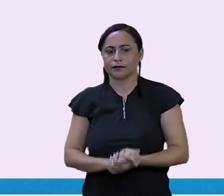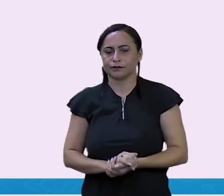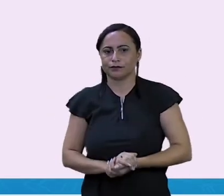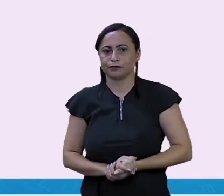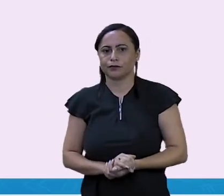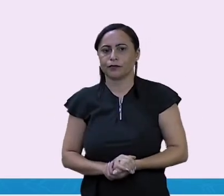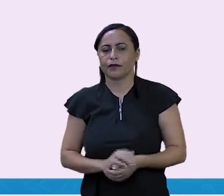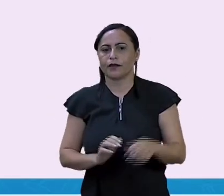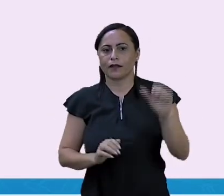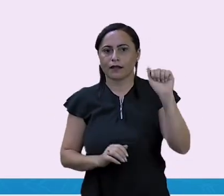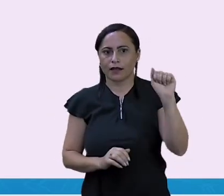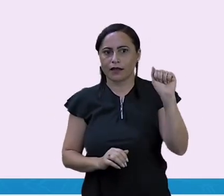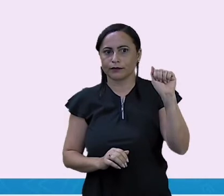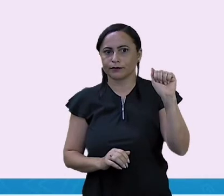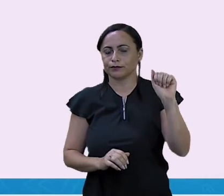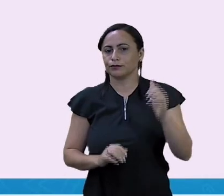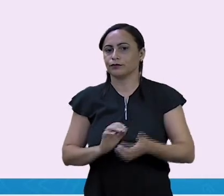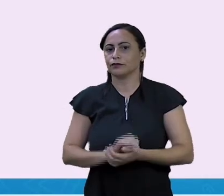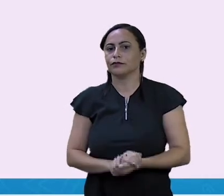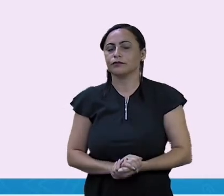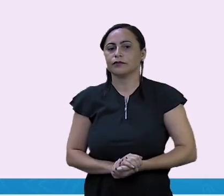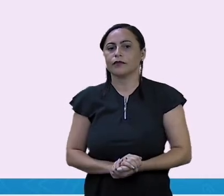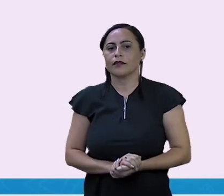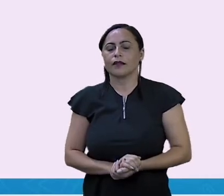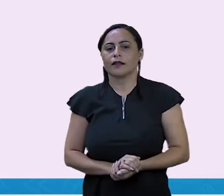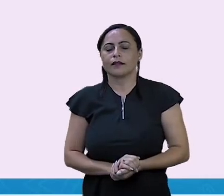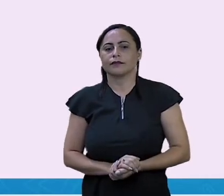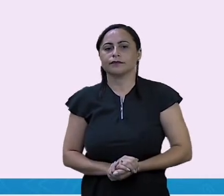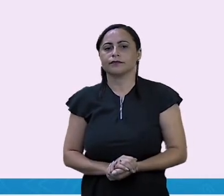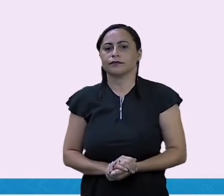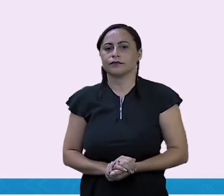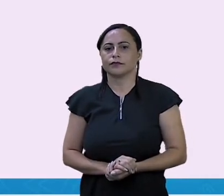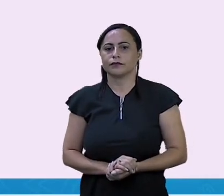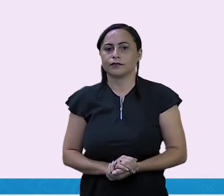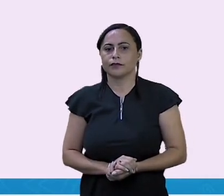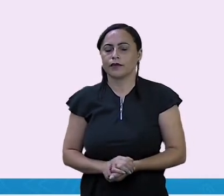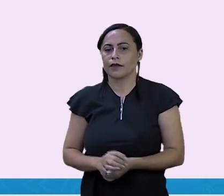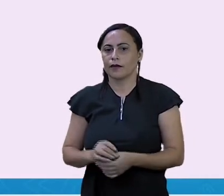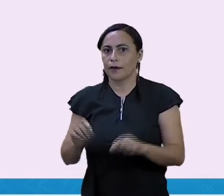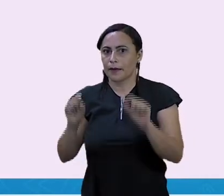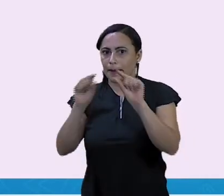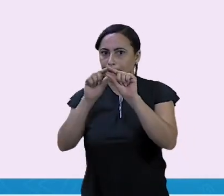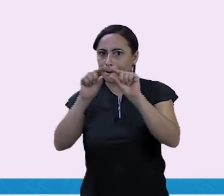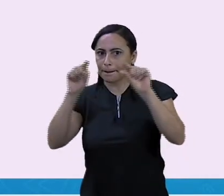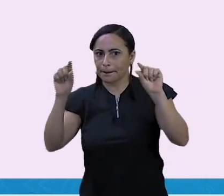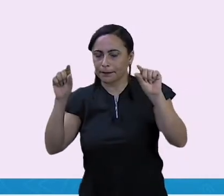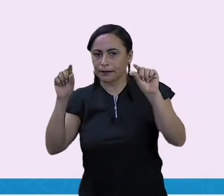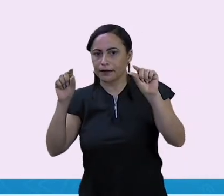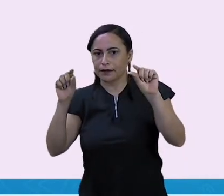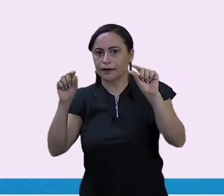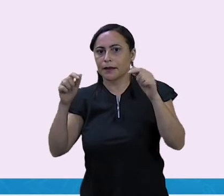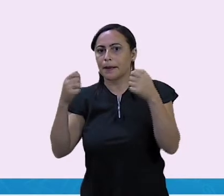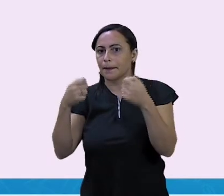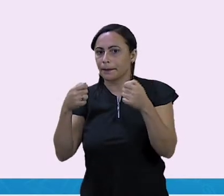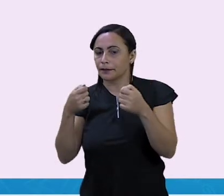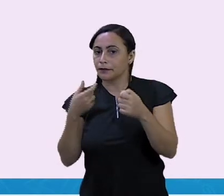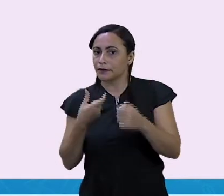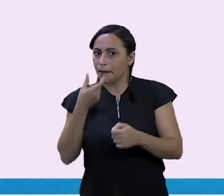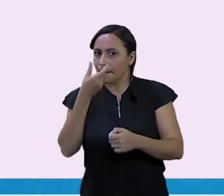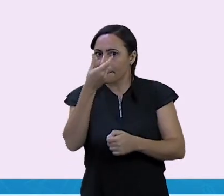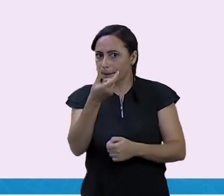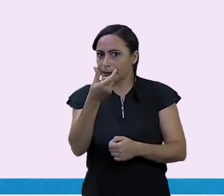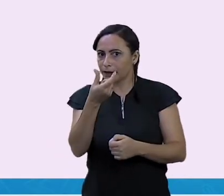Aí vem a lacuna, que é esse espaço, tá? Entre uma palavra e outra. Dos